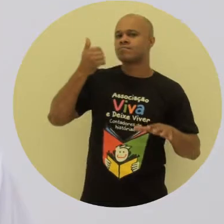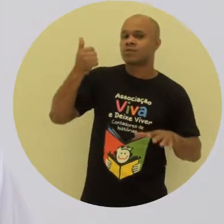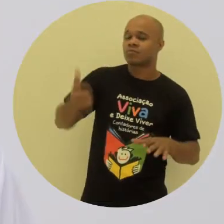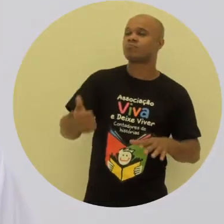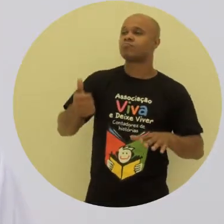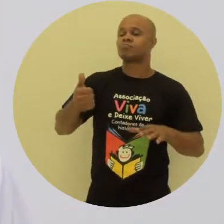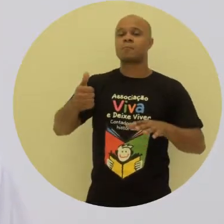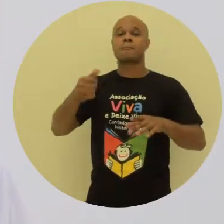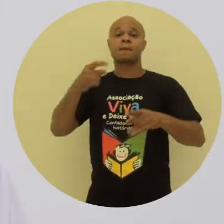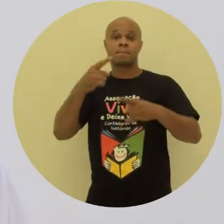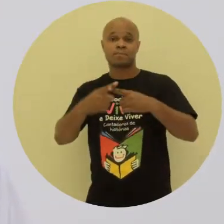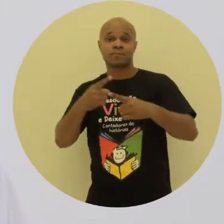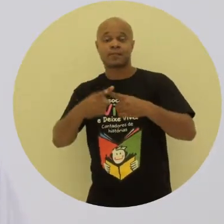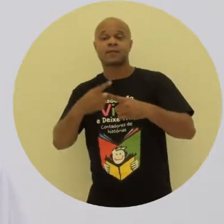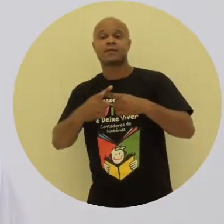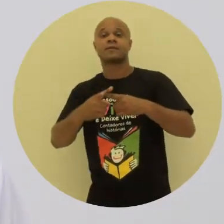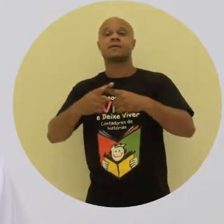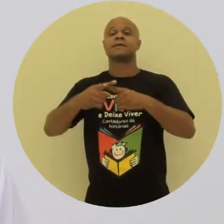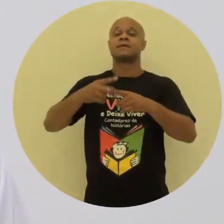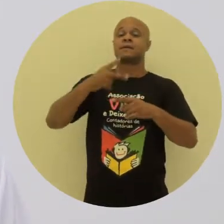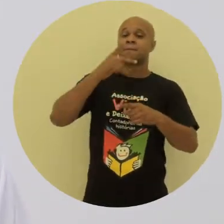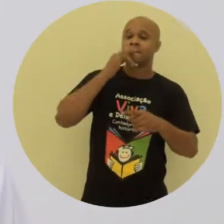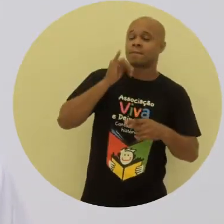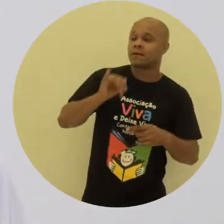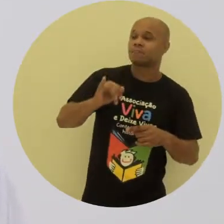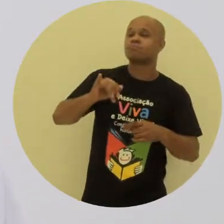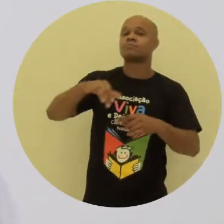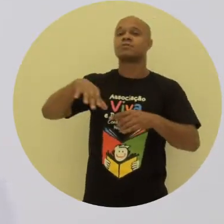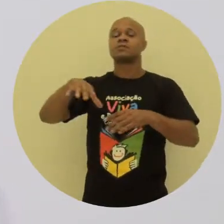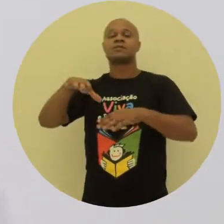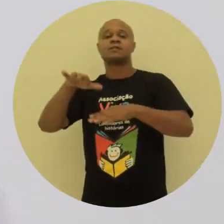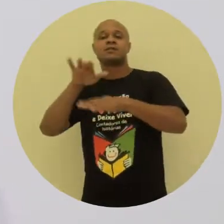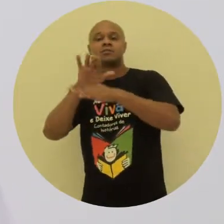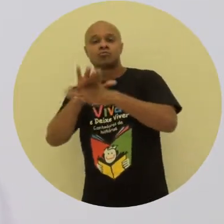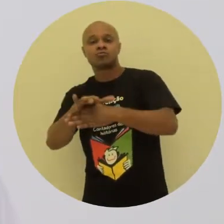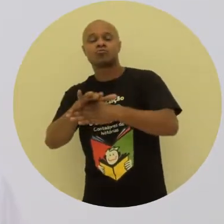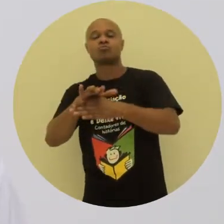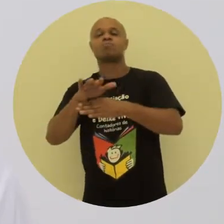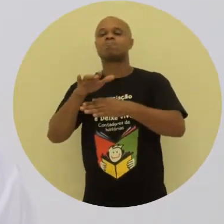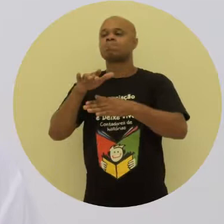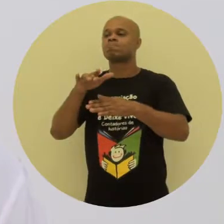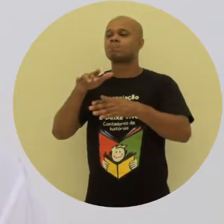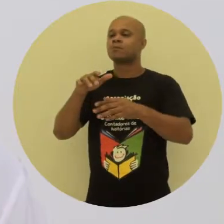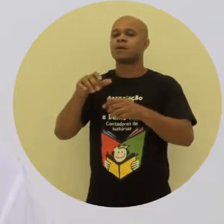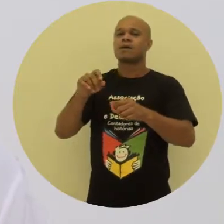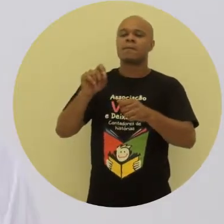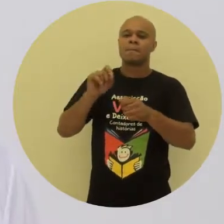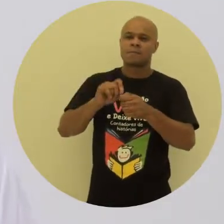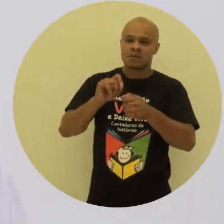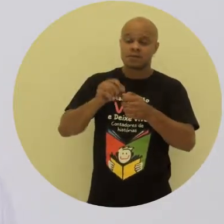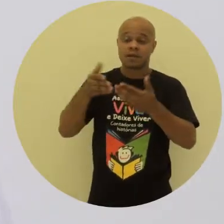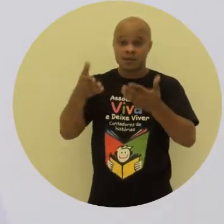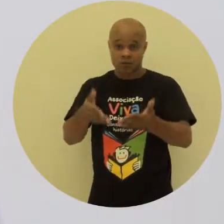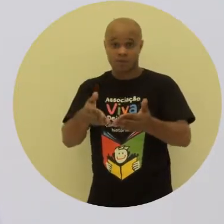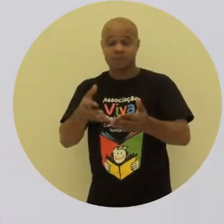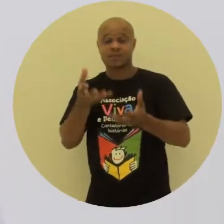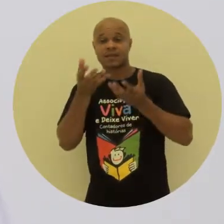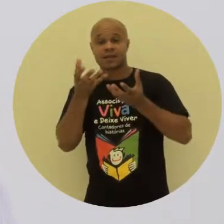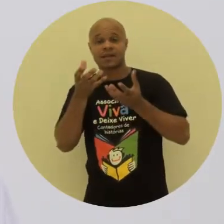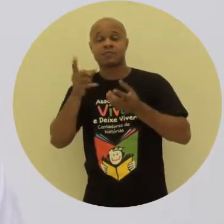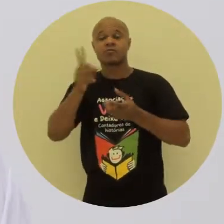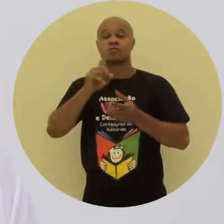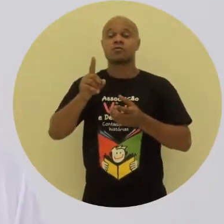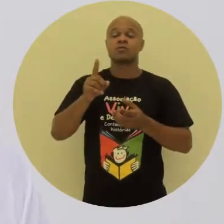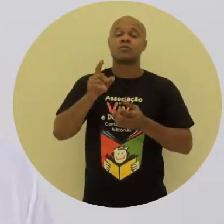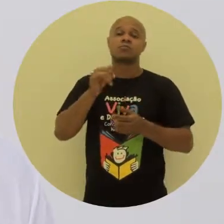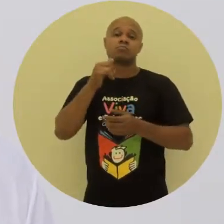nunca, nós estamos transformando em pais, em terapeutas dos seus próprios filhos, a terapia filial. Eu quero dizer para vocês que